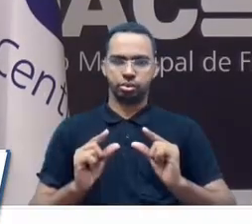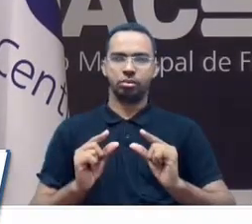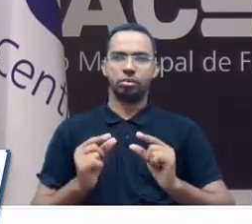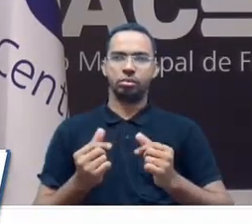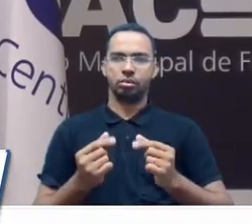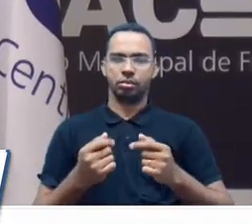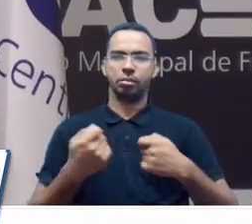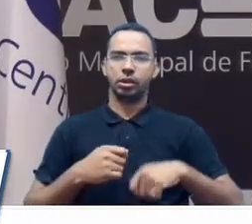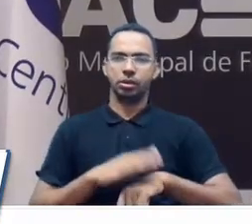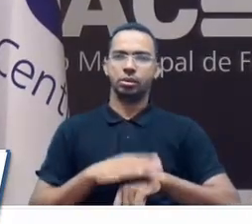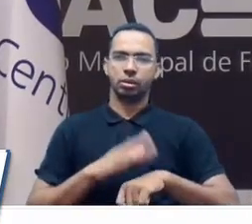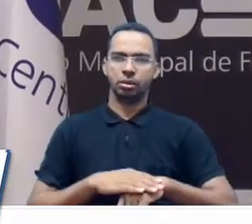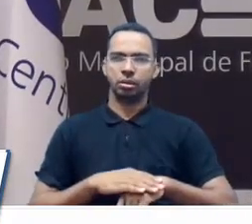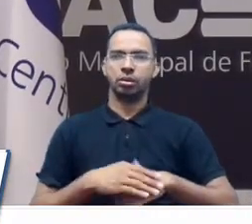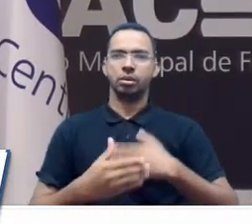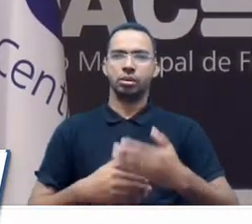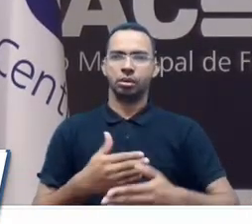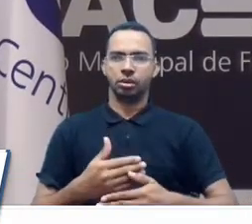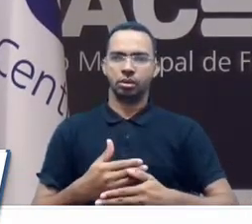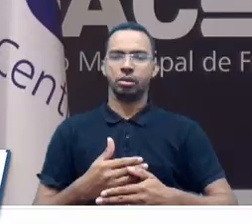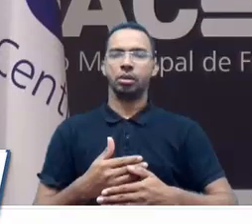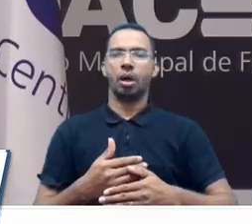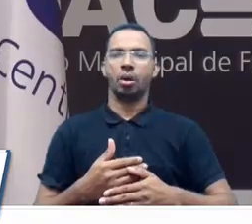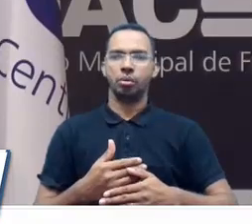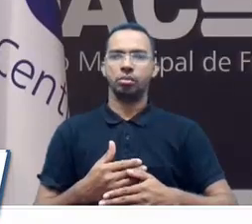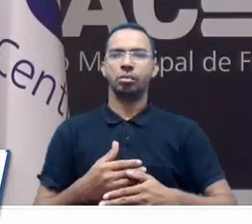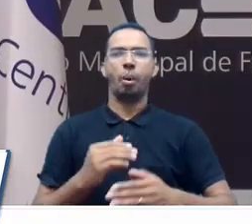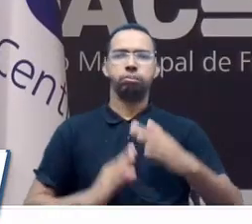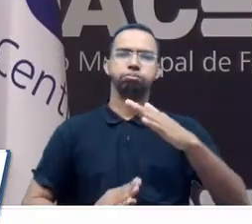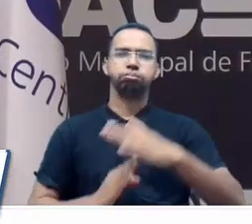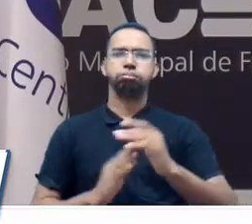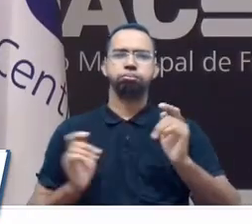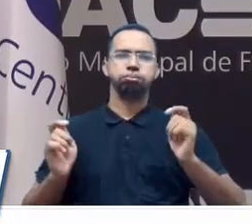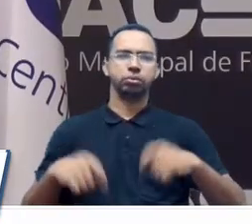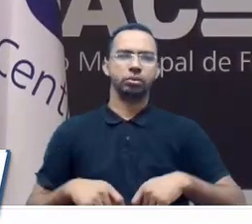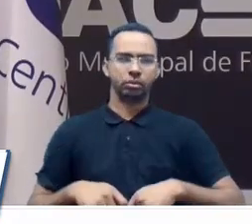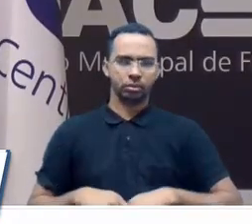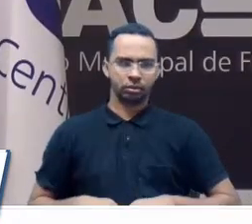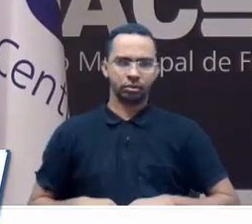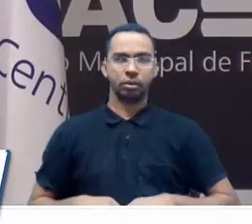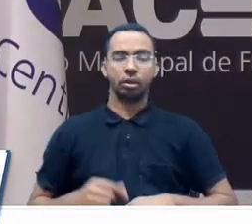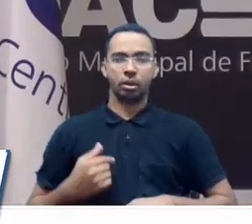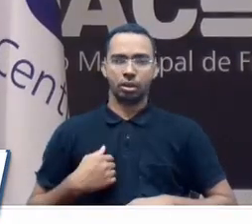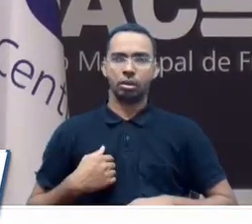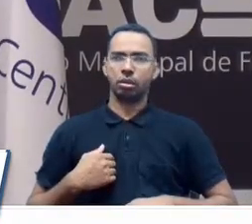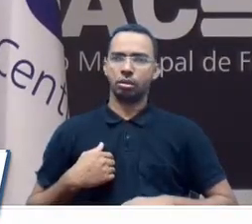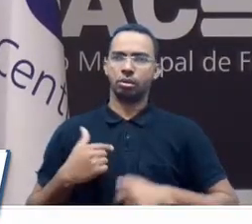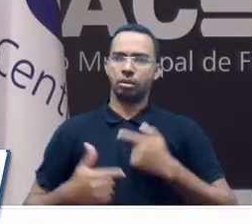os gastos da máquina pública o máximo que nós pudermos. Eu sou um ativista dessa